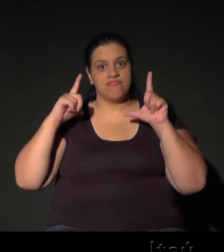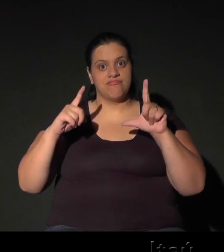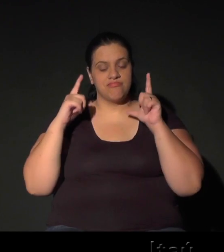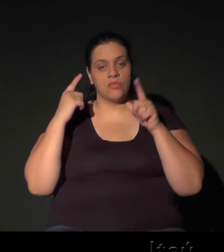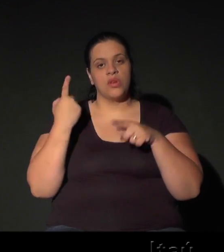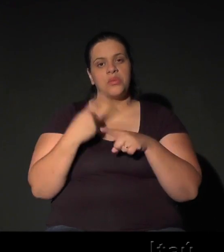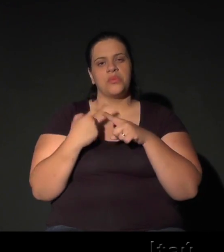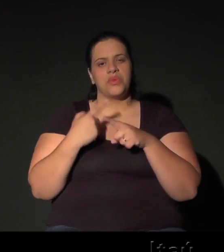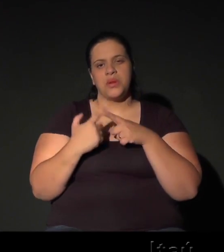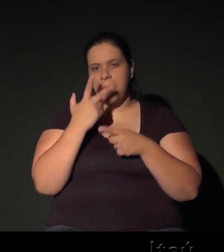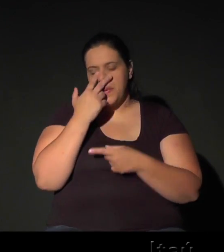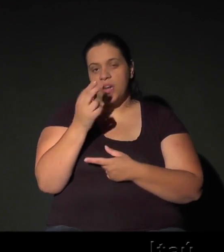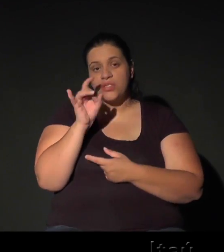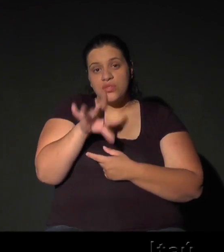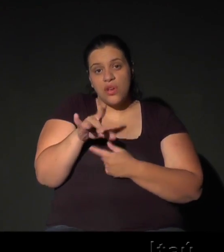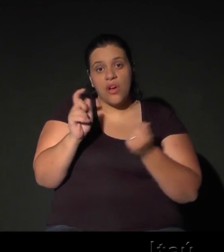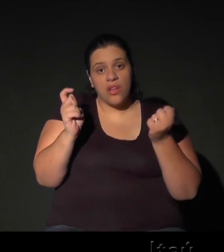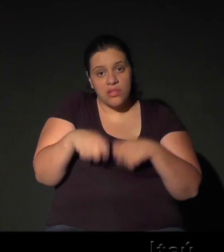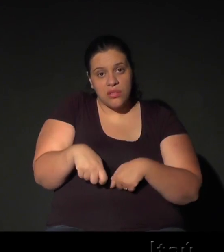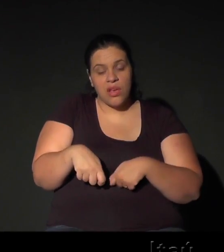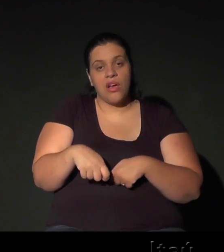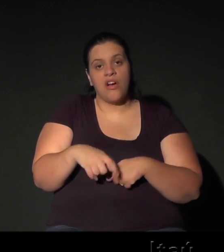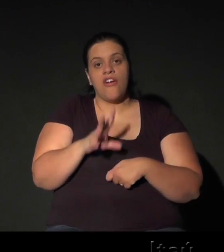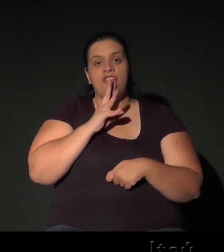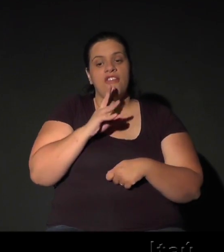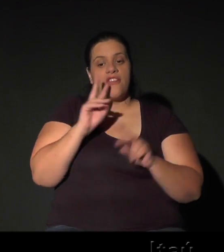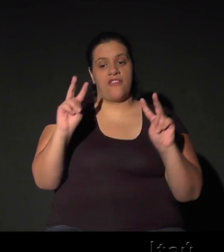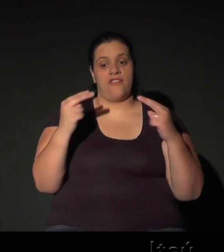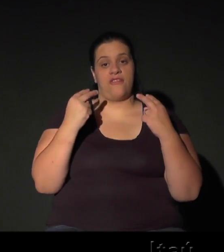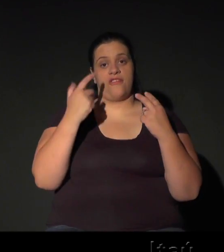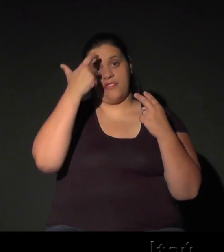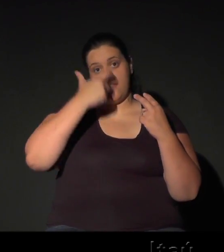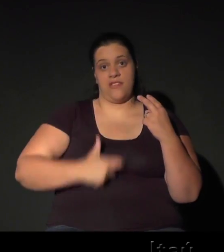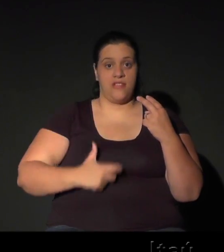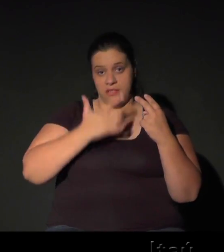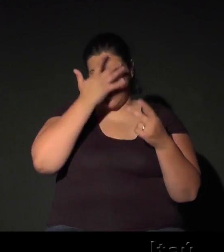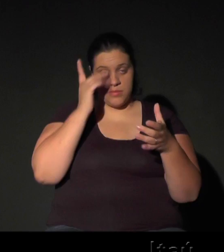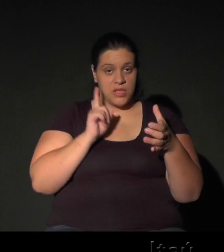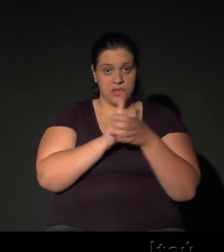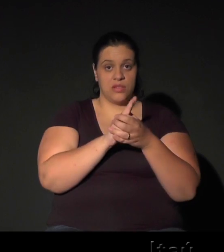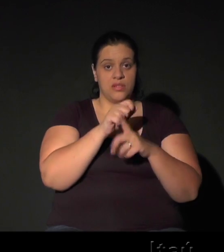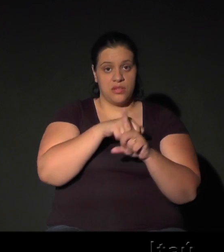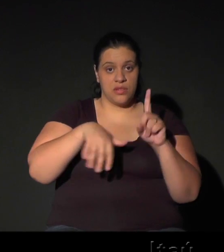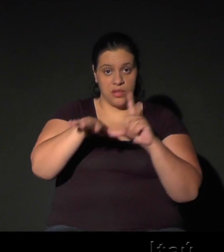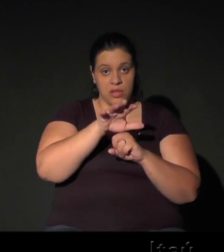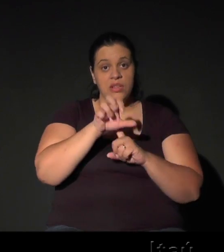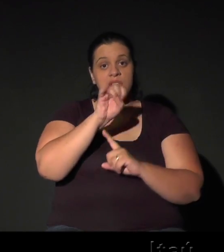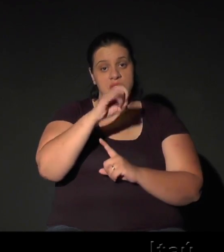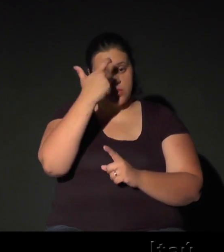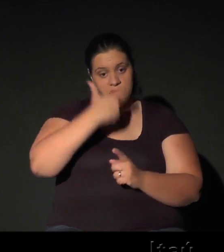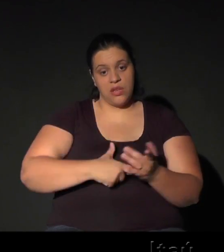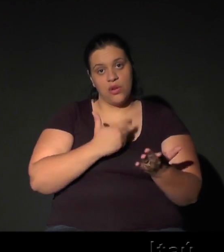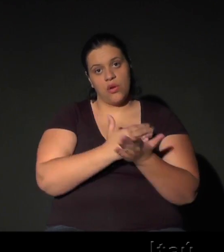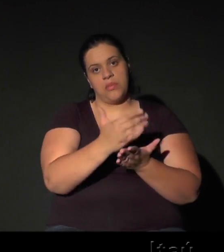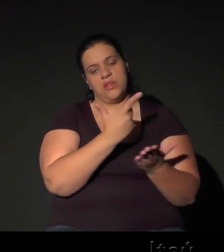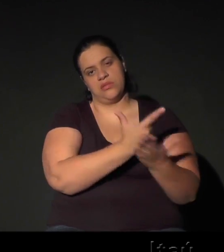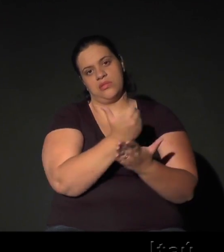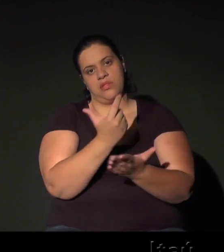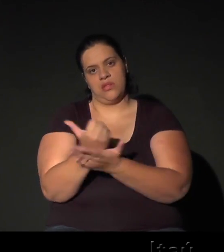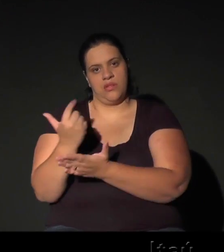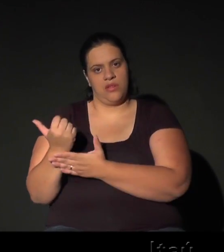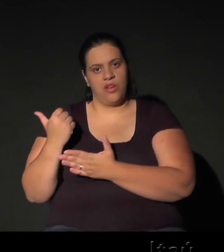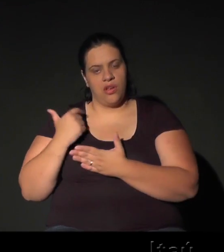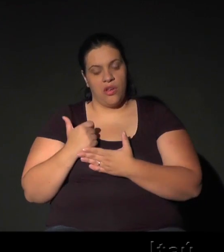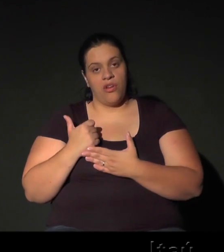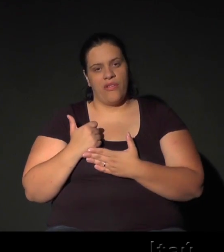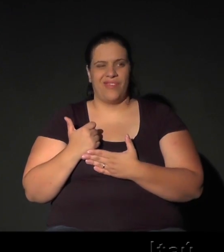só passasse ser reconhecido como cidadão a partir do momento que você passa a consumir algo né Aí você